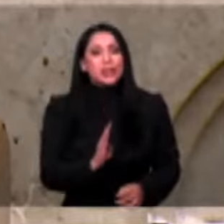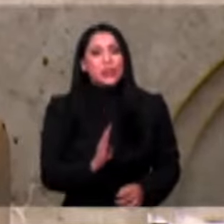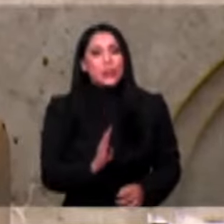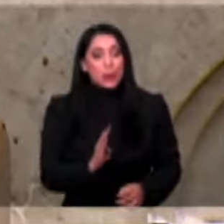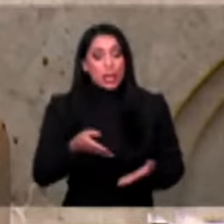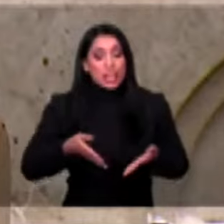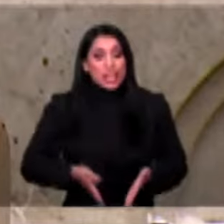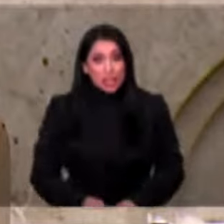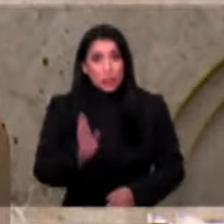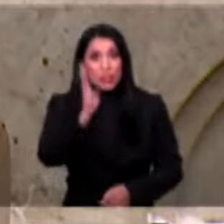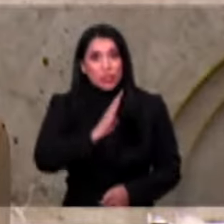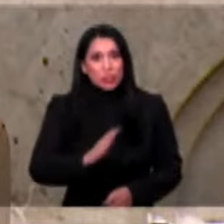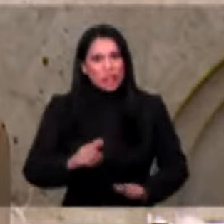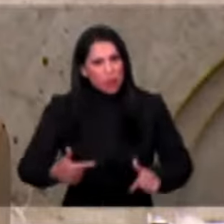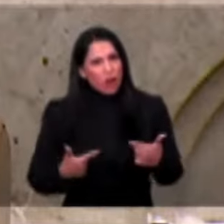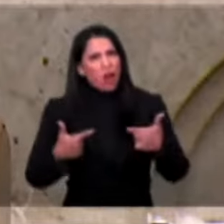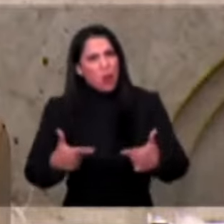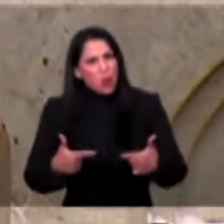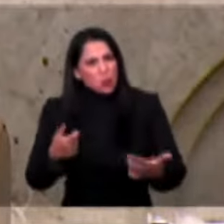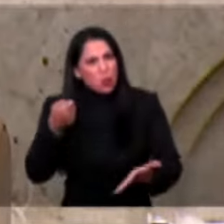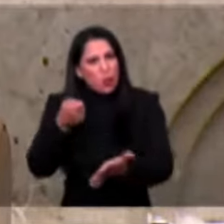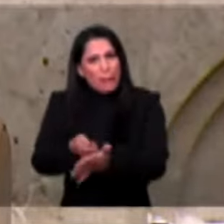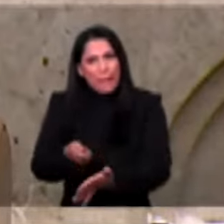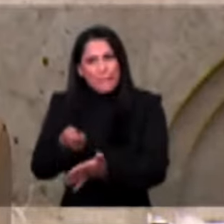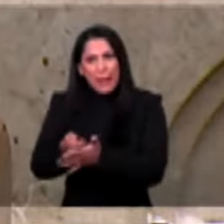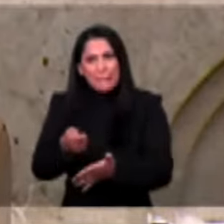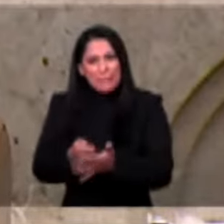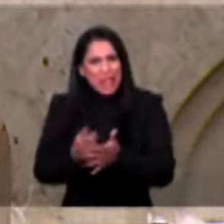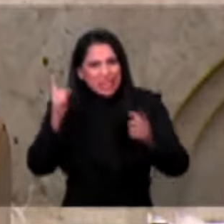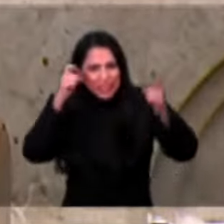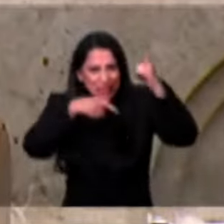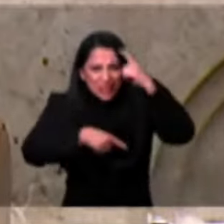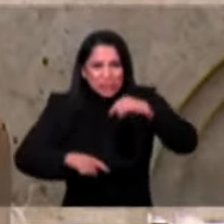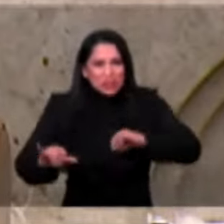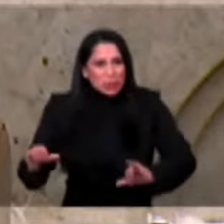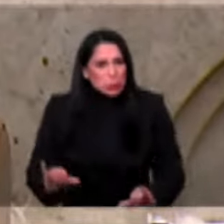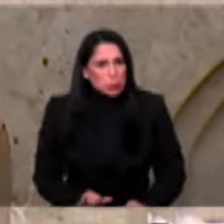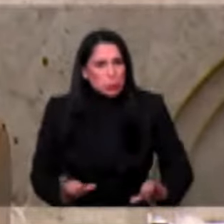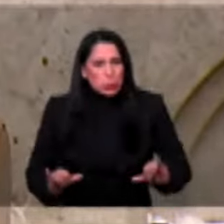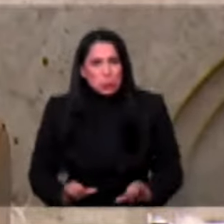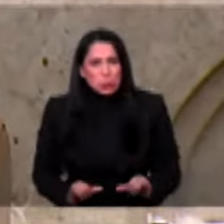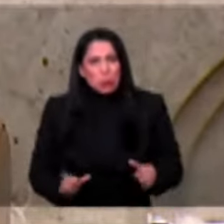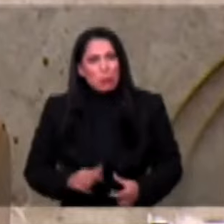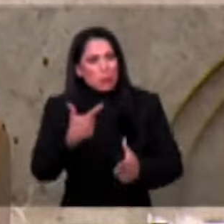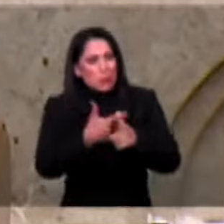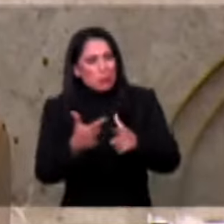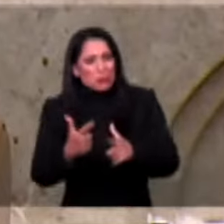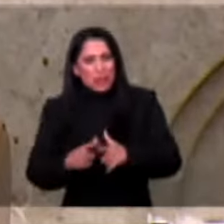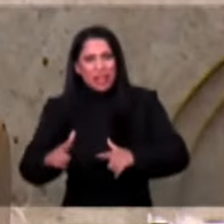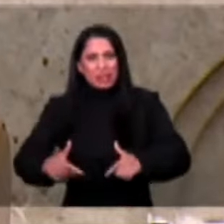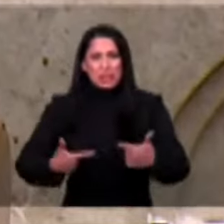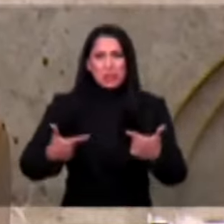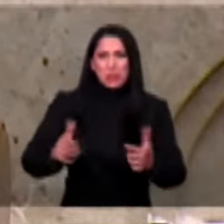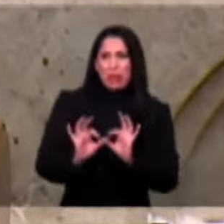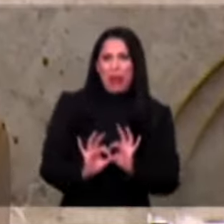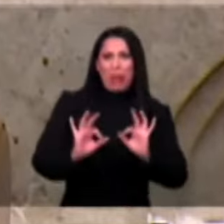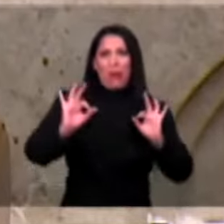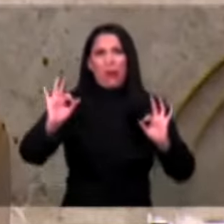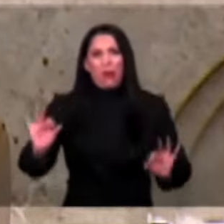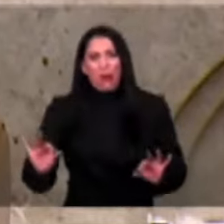pelejou em muitos combates, resistiu às endemias, às feras, ao deserto, às distâncias,